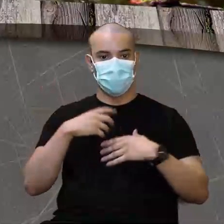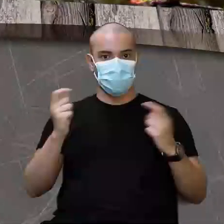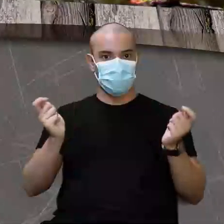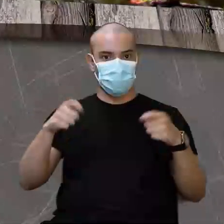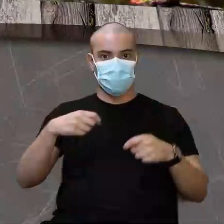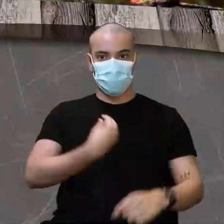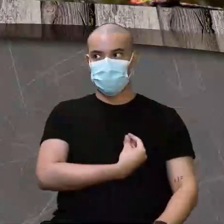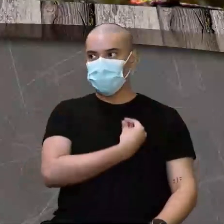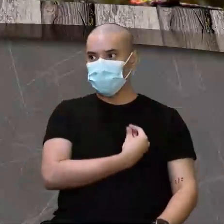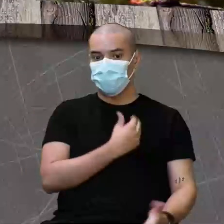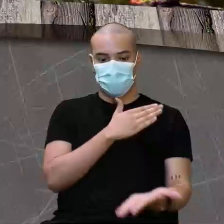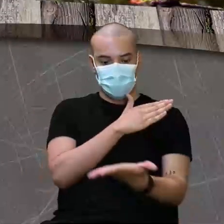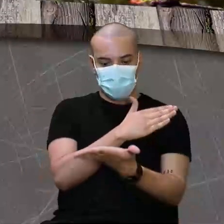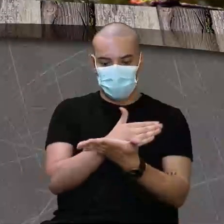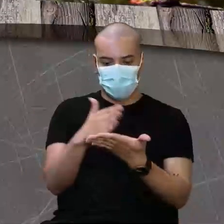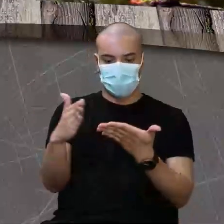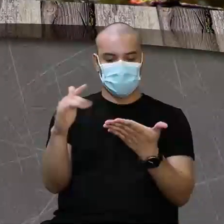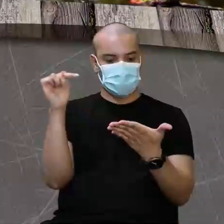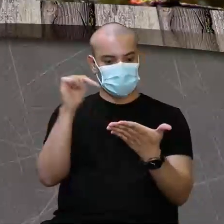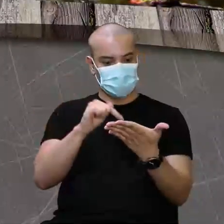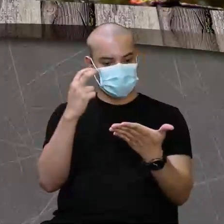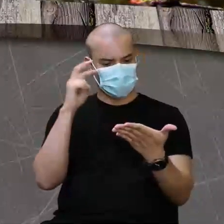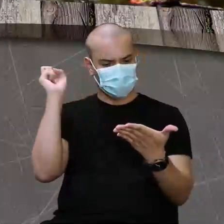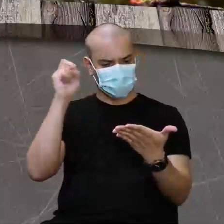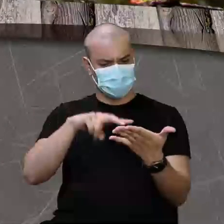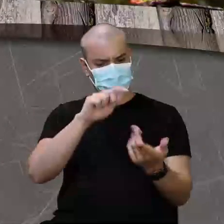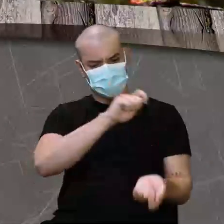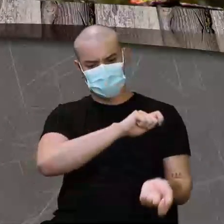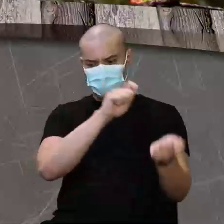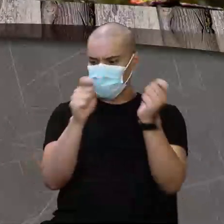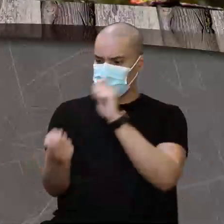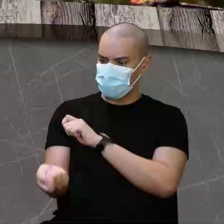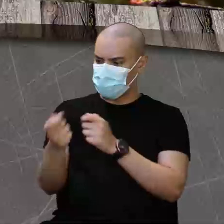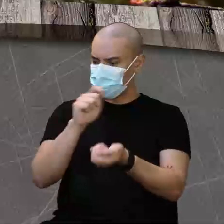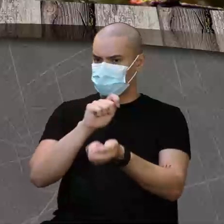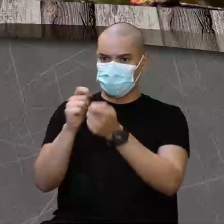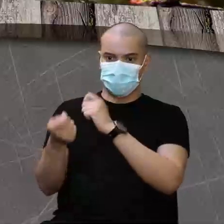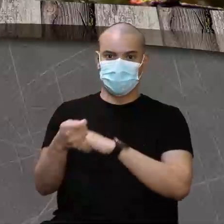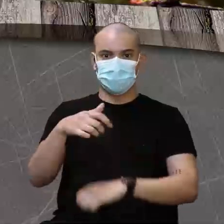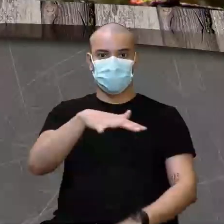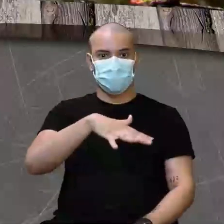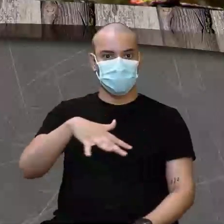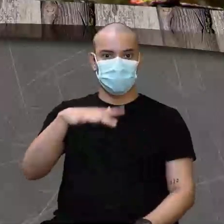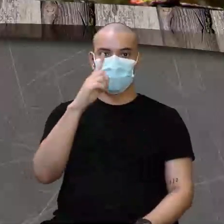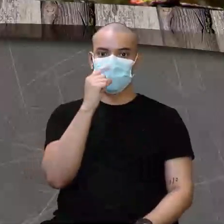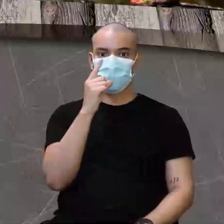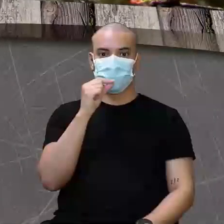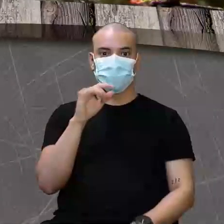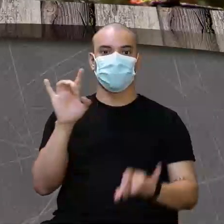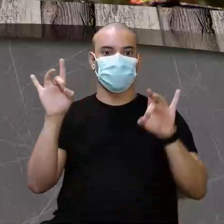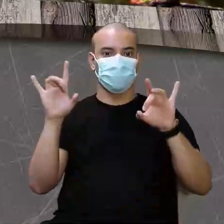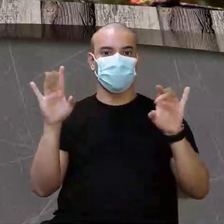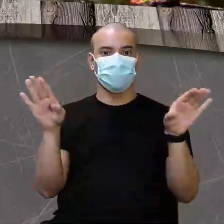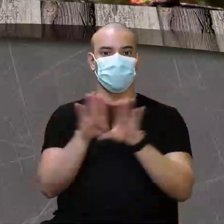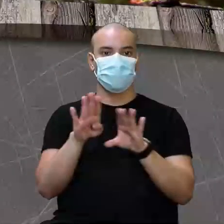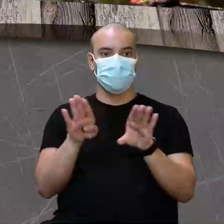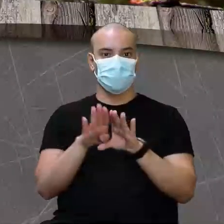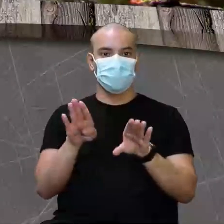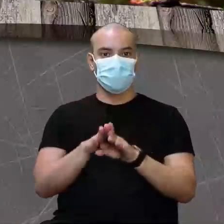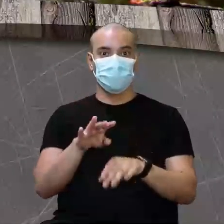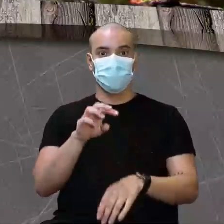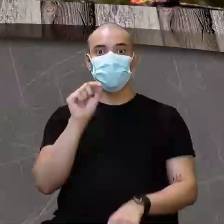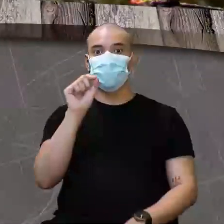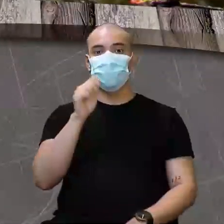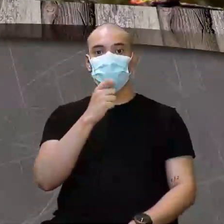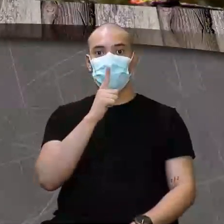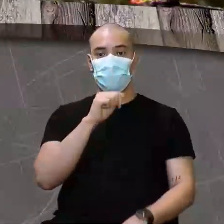foram começando a se adaptar no ambiente aquático, especificamente no ambiente marinho, tá